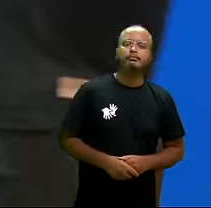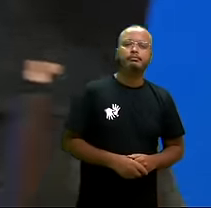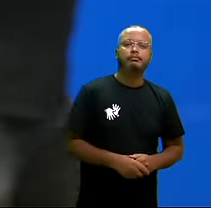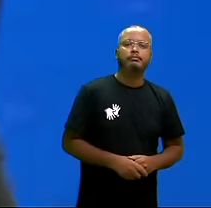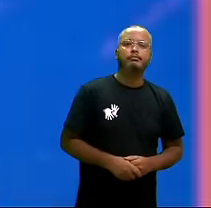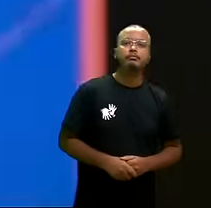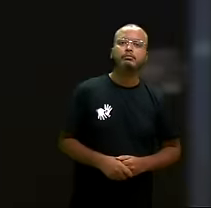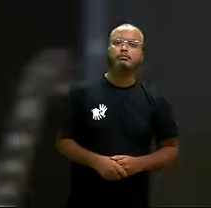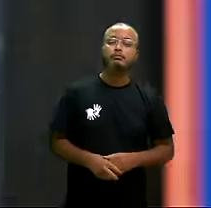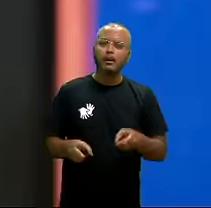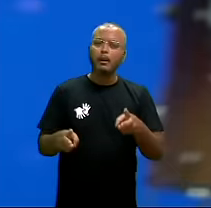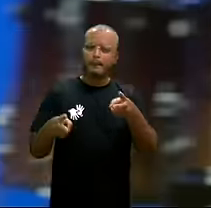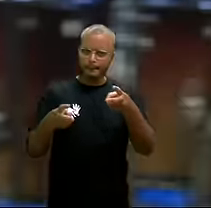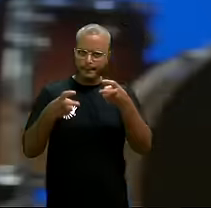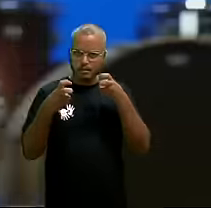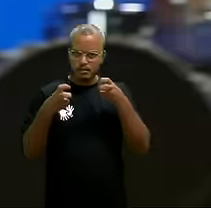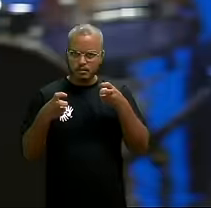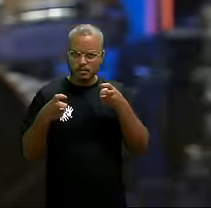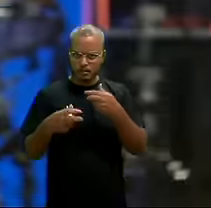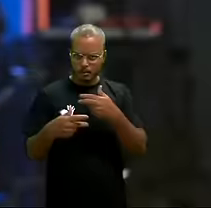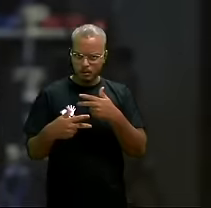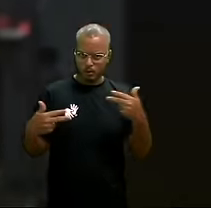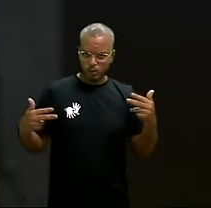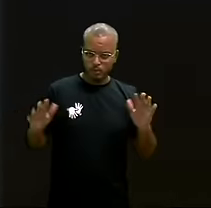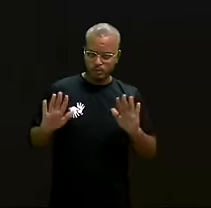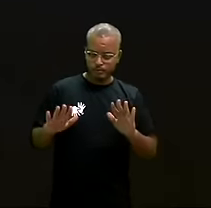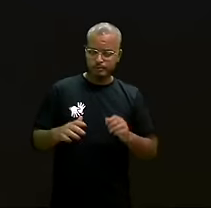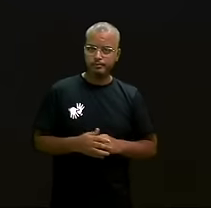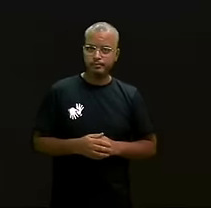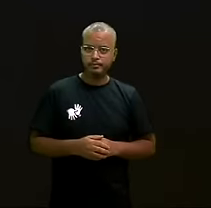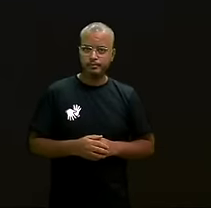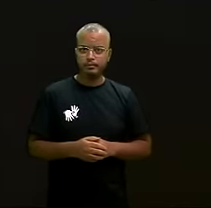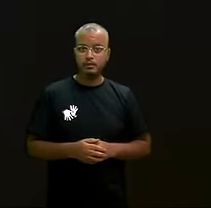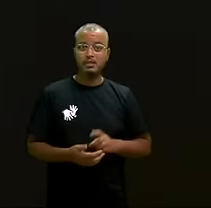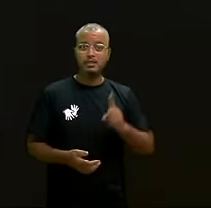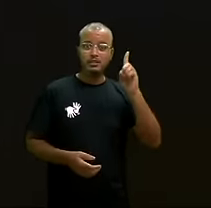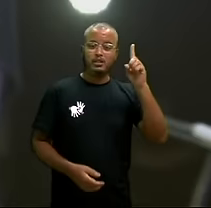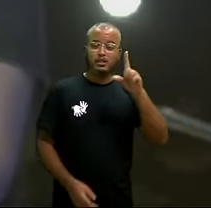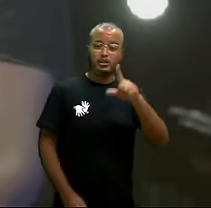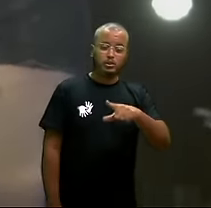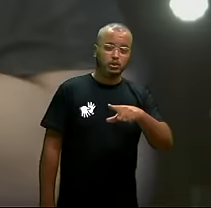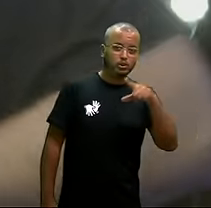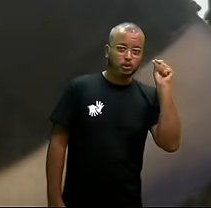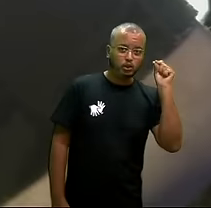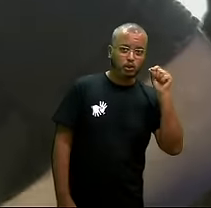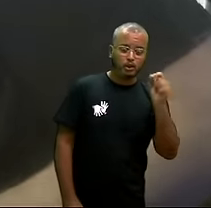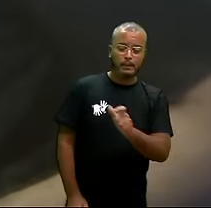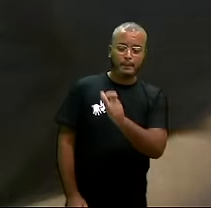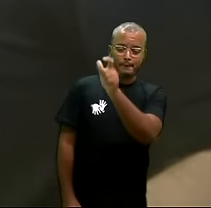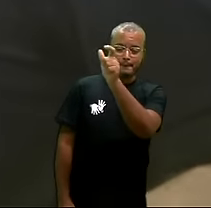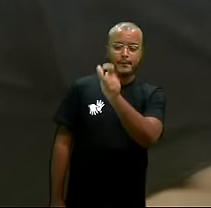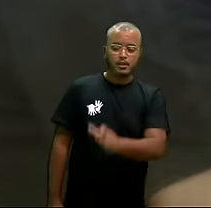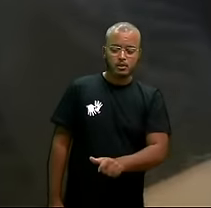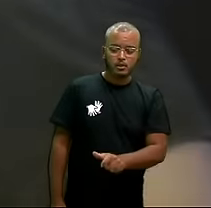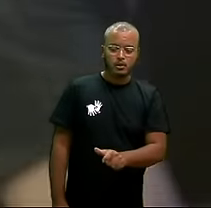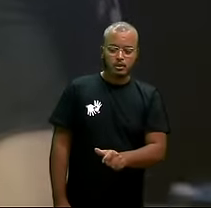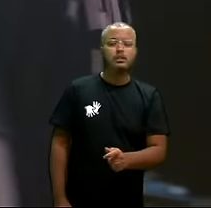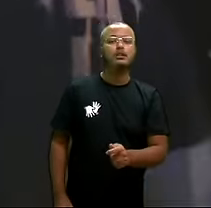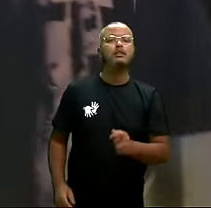Perceba uma coisa, Deus não escolhe quem é capacitado, Deus escolhe com quem ele pode contar.